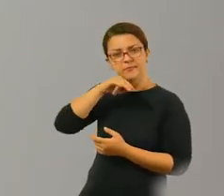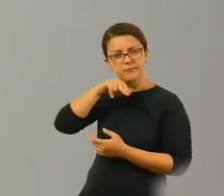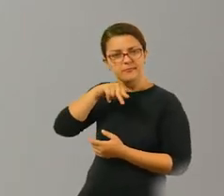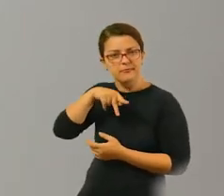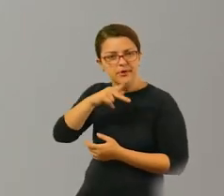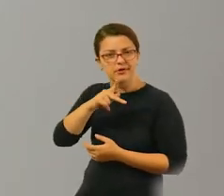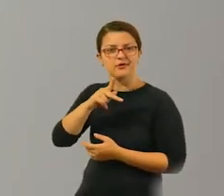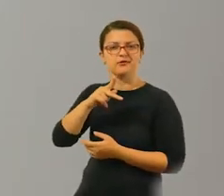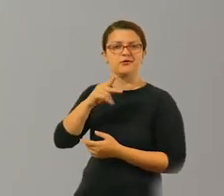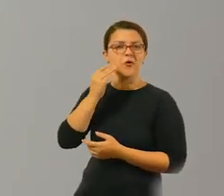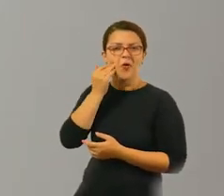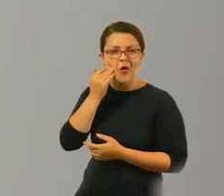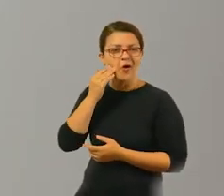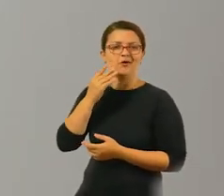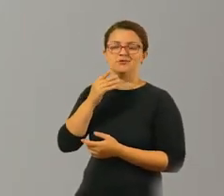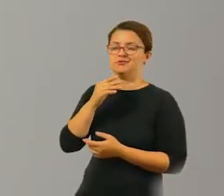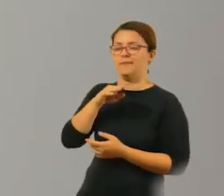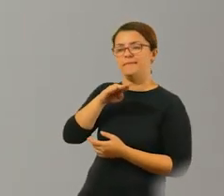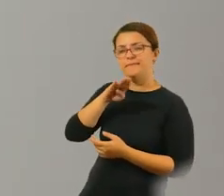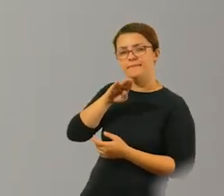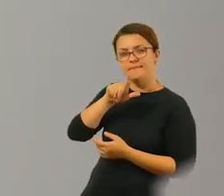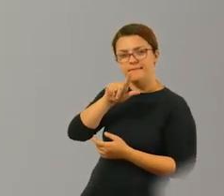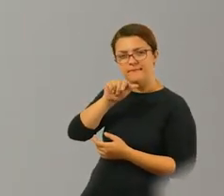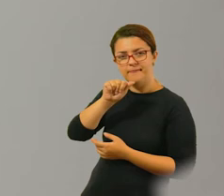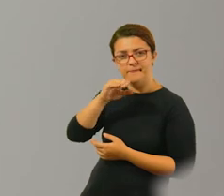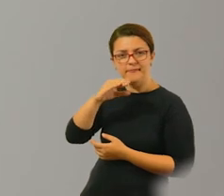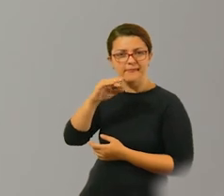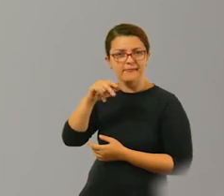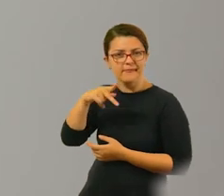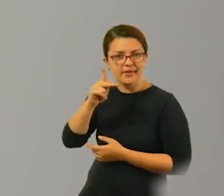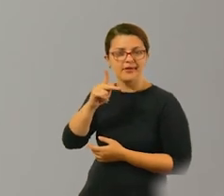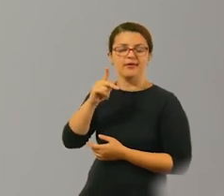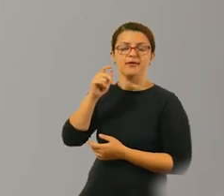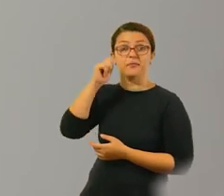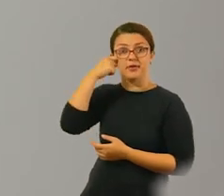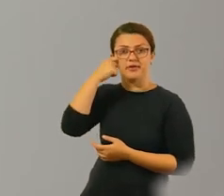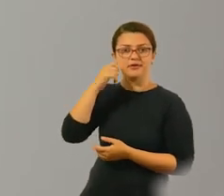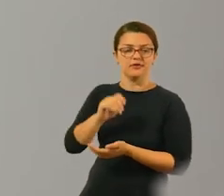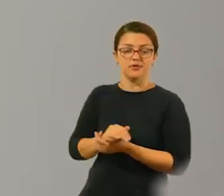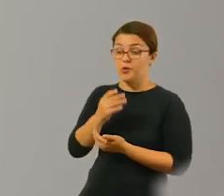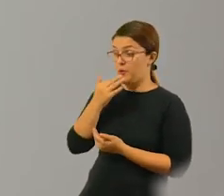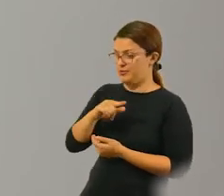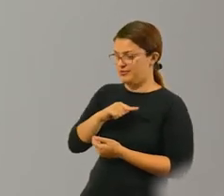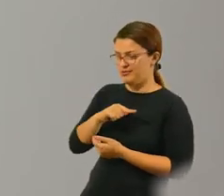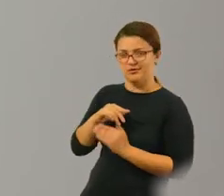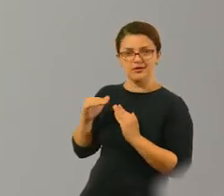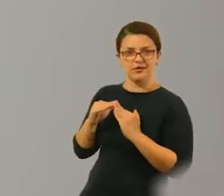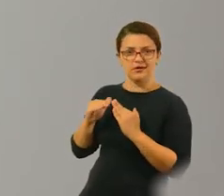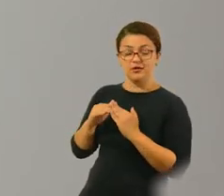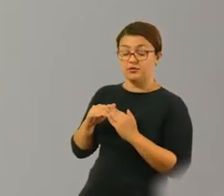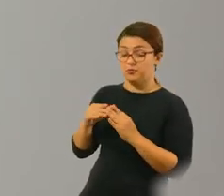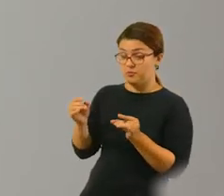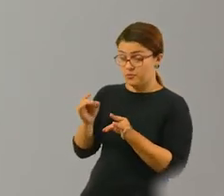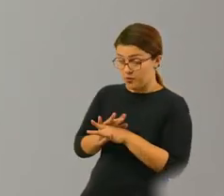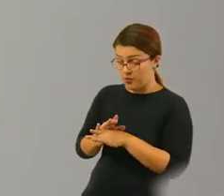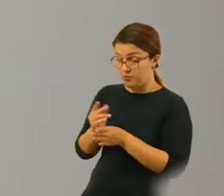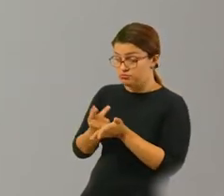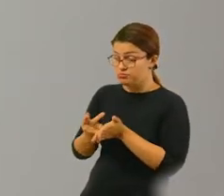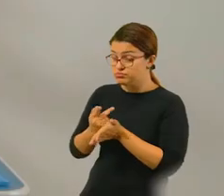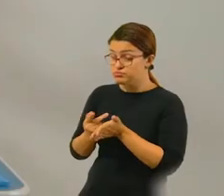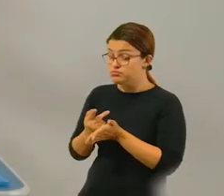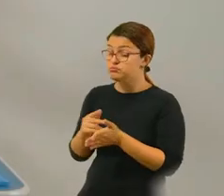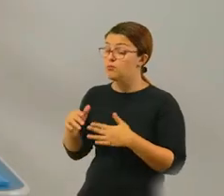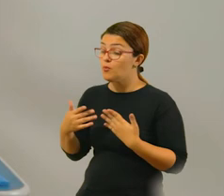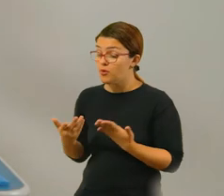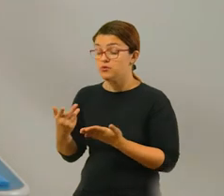modificando as cores. Blue, green, pink, black, com as cores que vocês tiverem em casa. Depois, quando